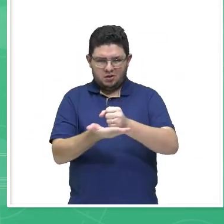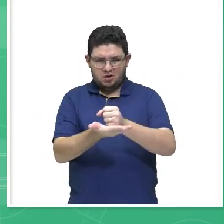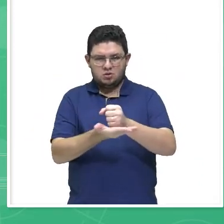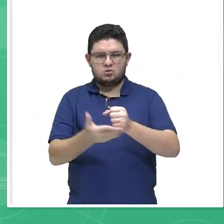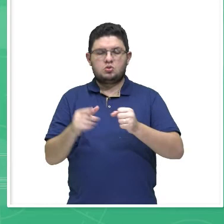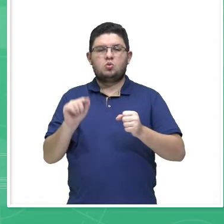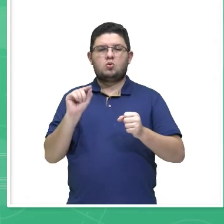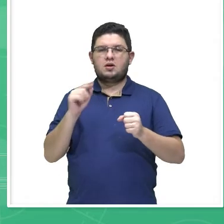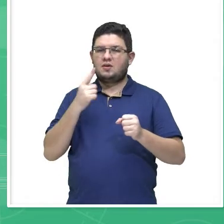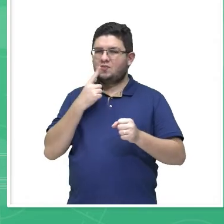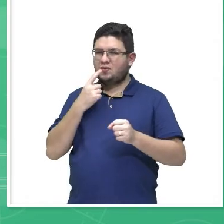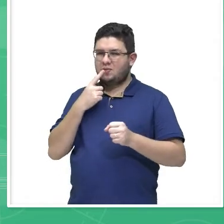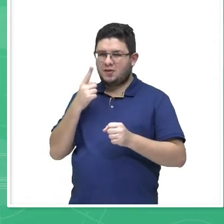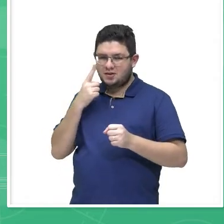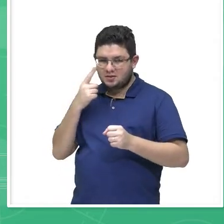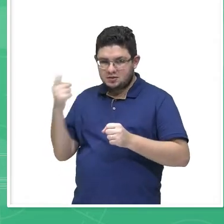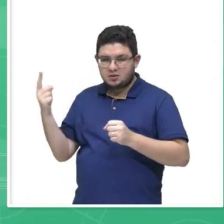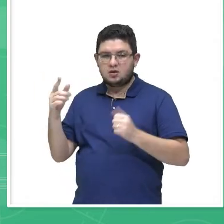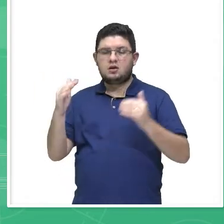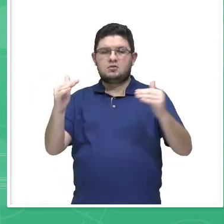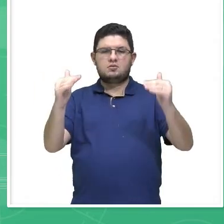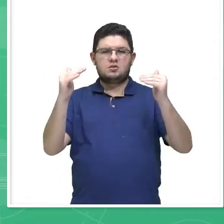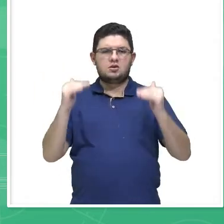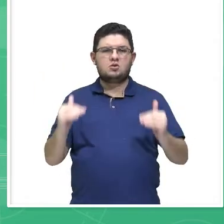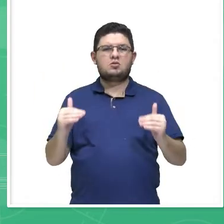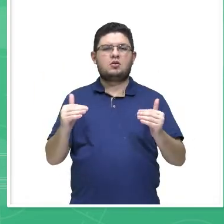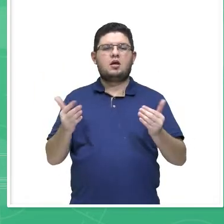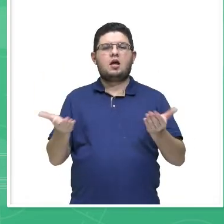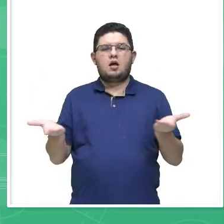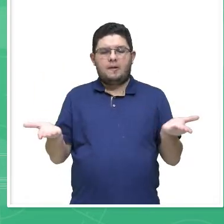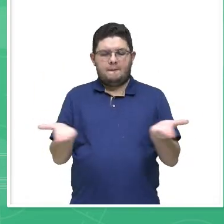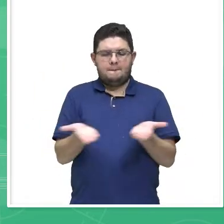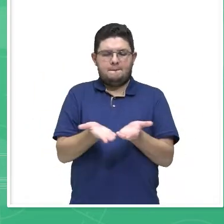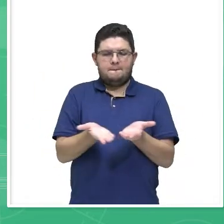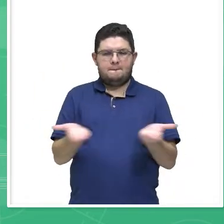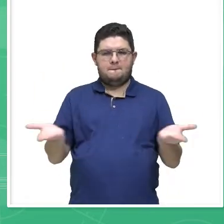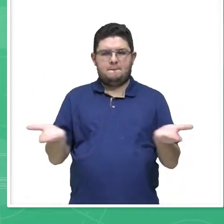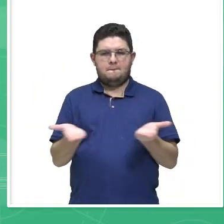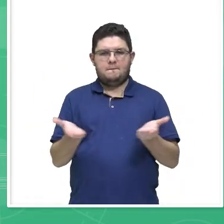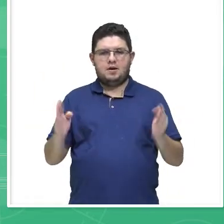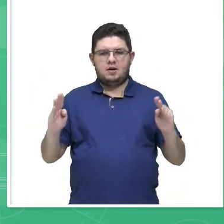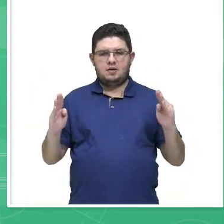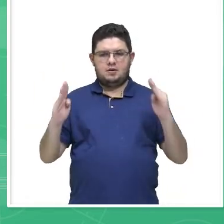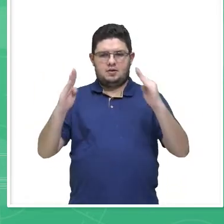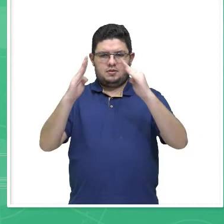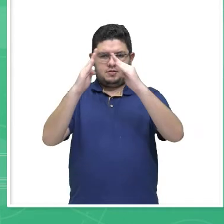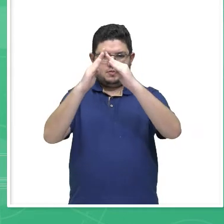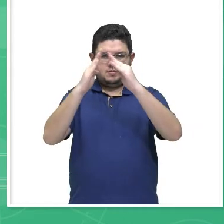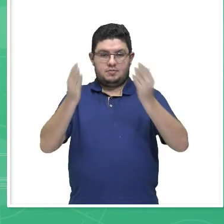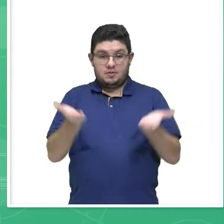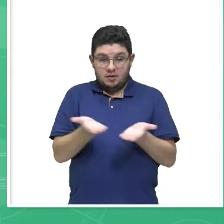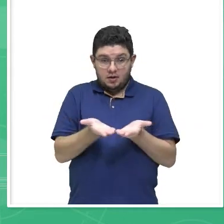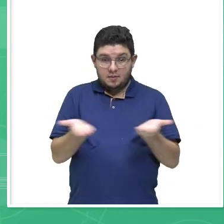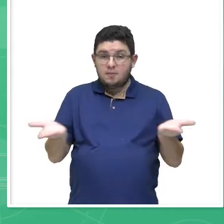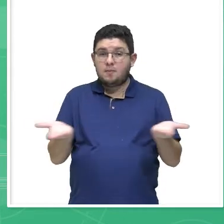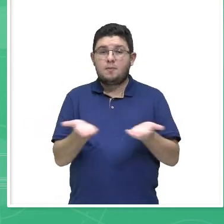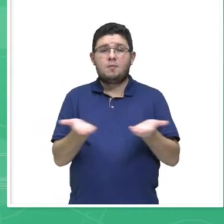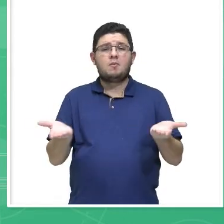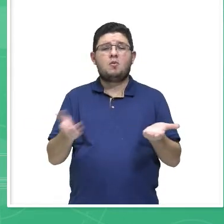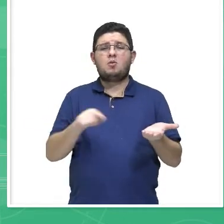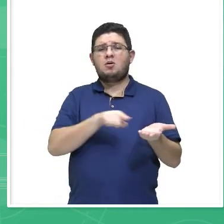Está abaixo. É a base da pirâmide. Nesta base está toda a